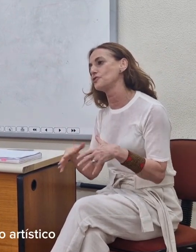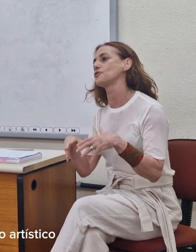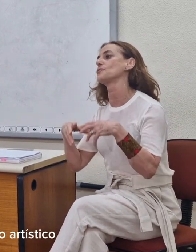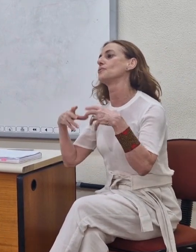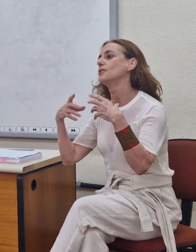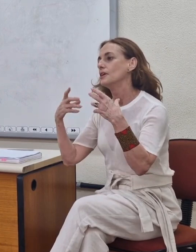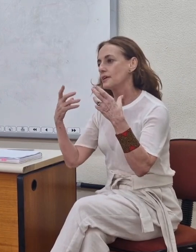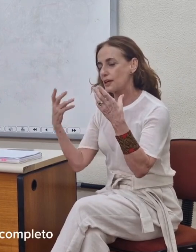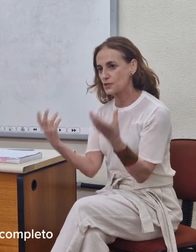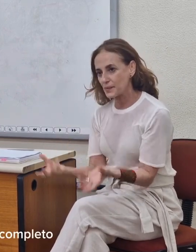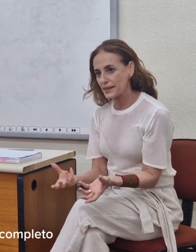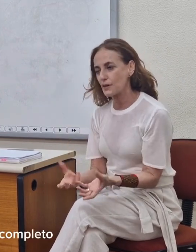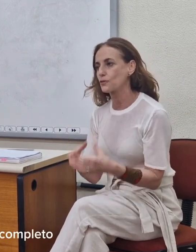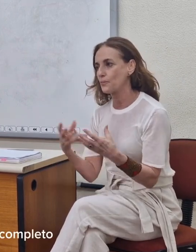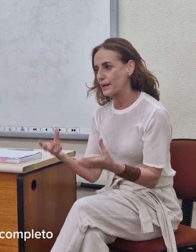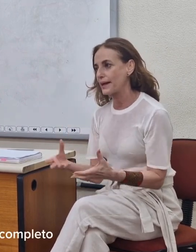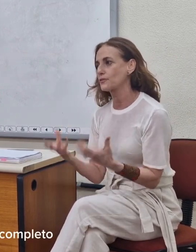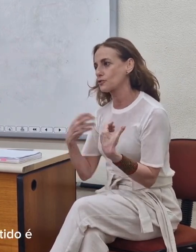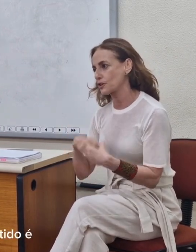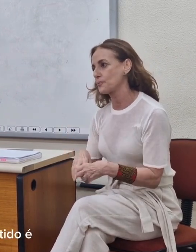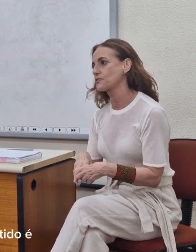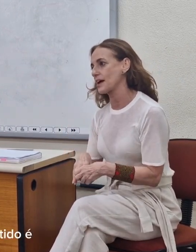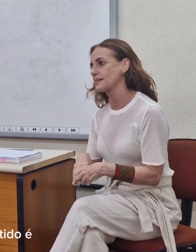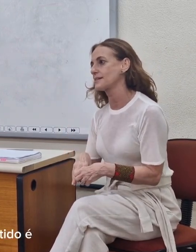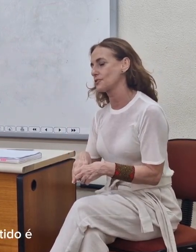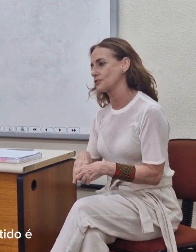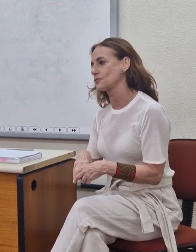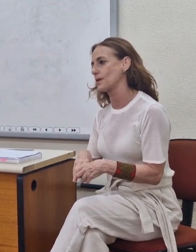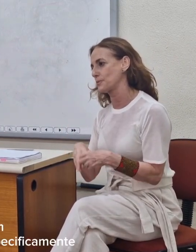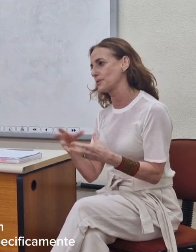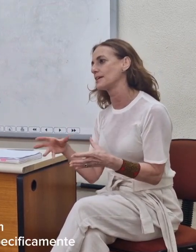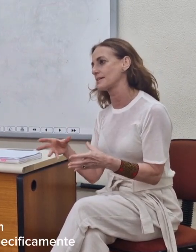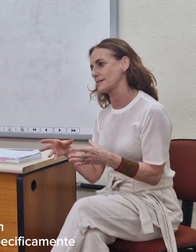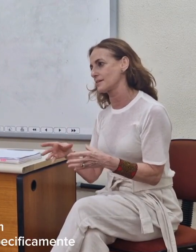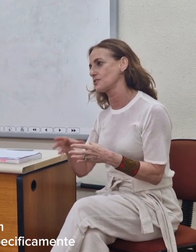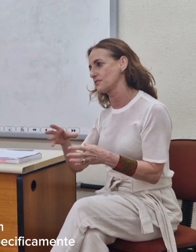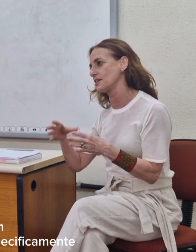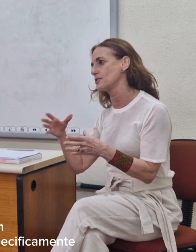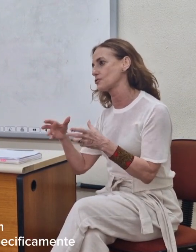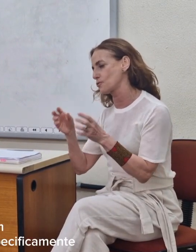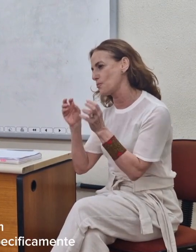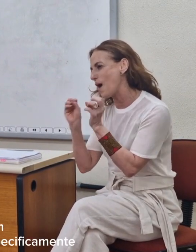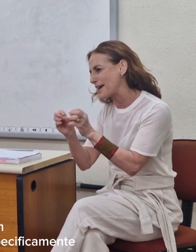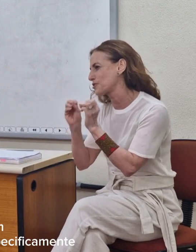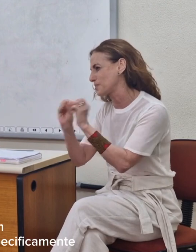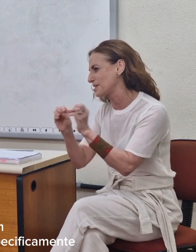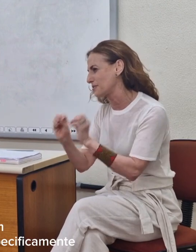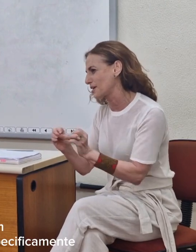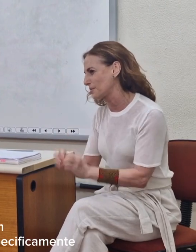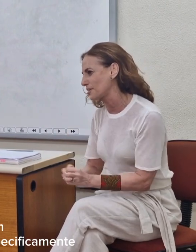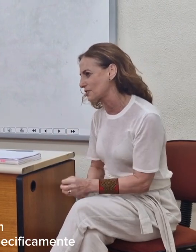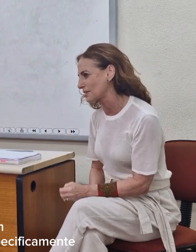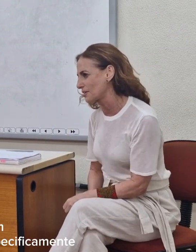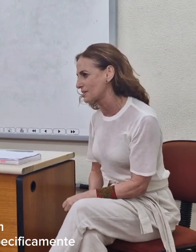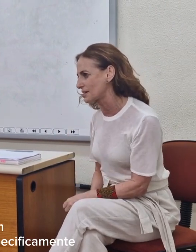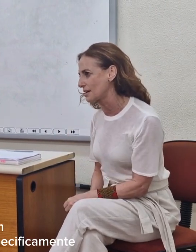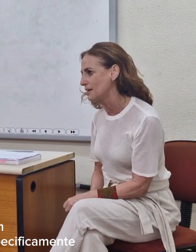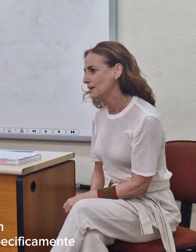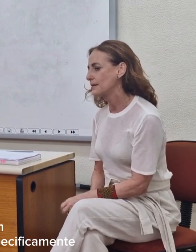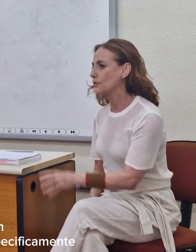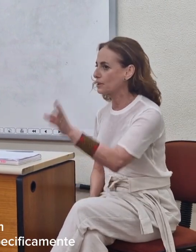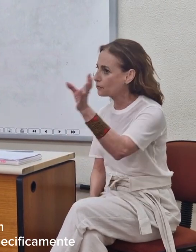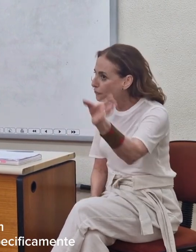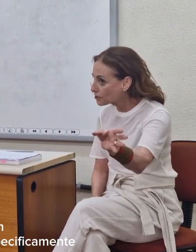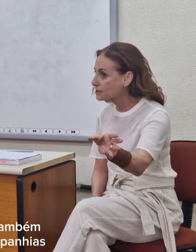trabalho artístico, que é um espetáculo completo, acho que a pensar nesse sentido é pioneira, assim, de ver isso como arte, especificamente.